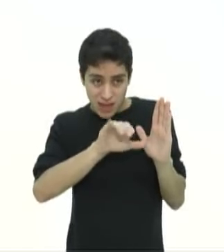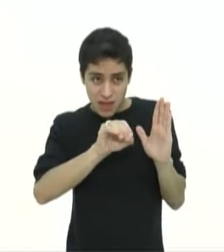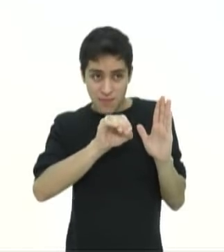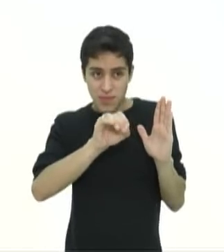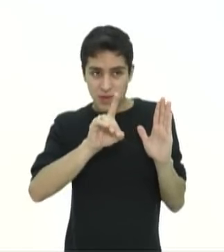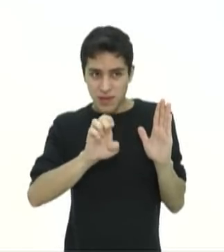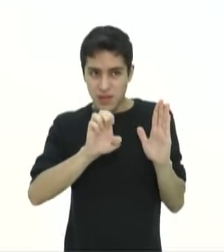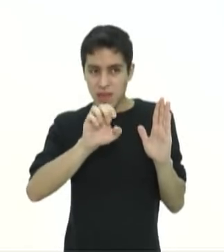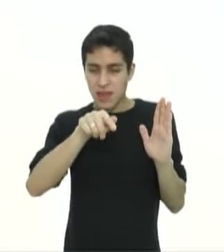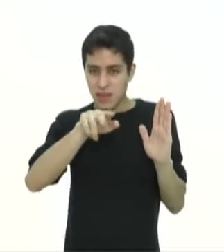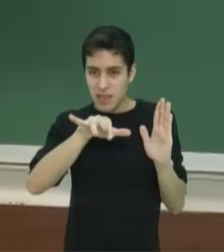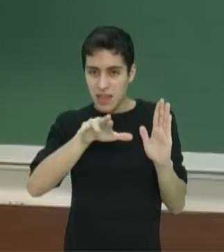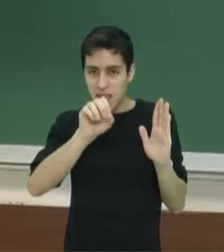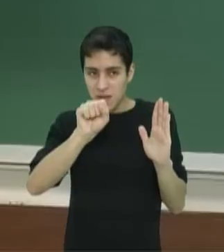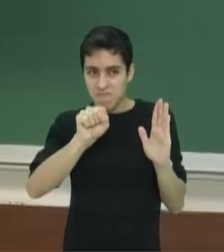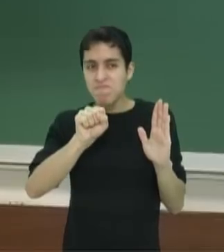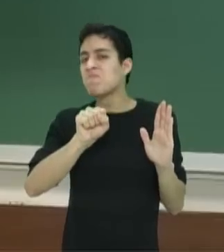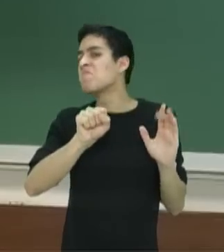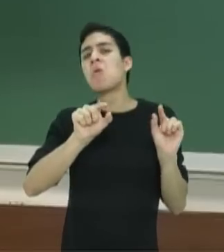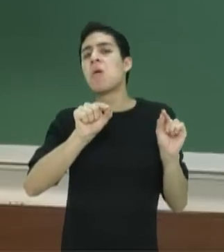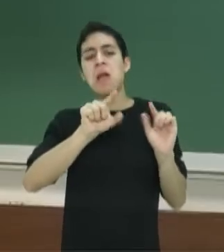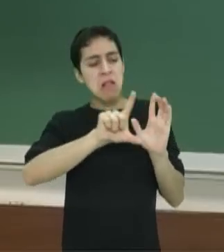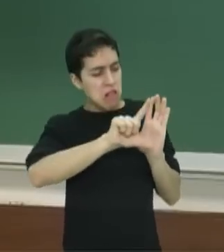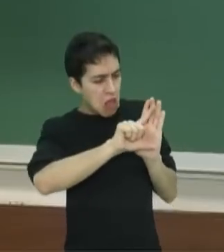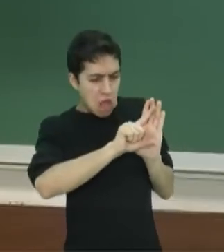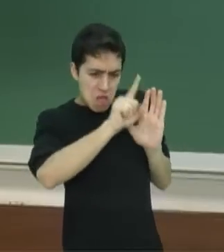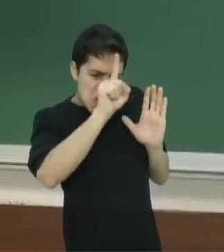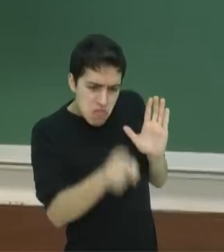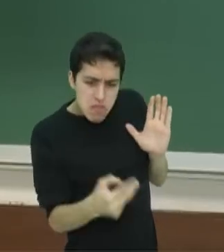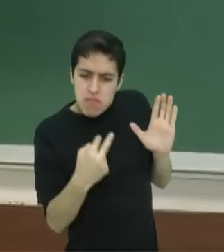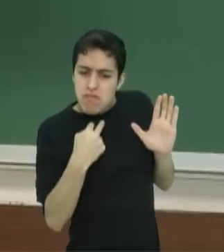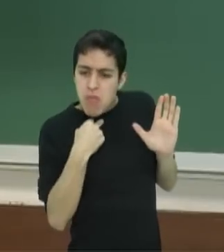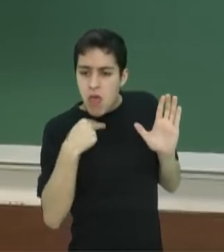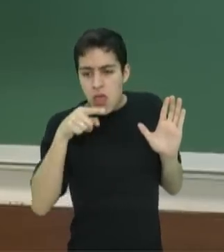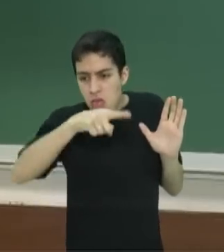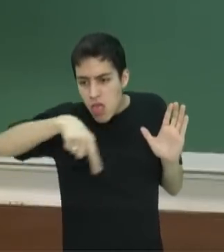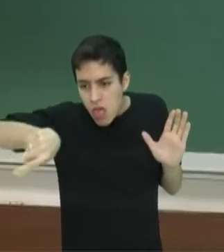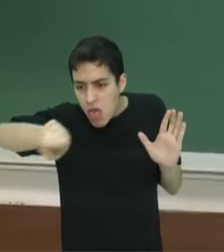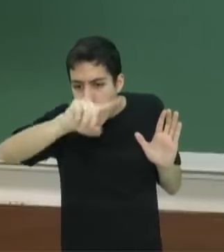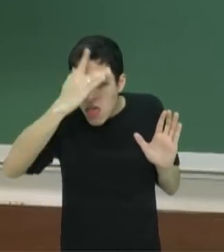de escravizados no Paraná. Essa proibição de